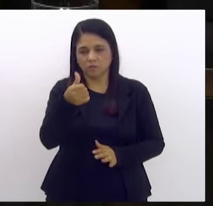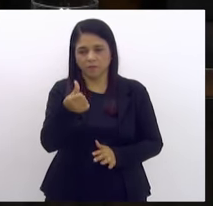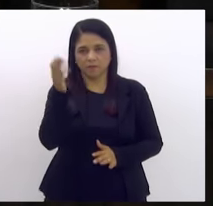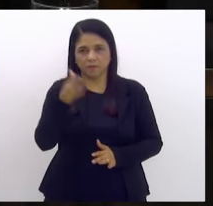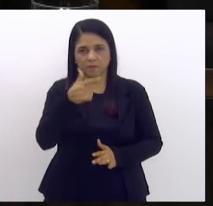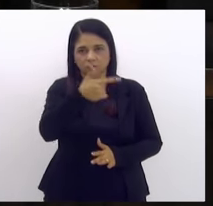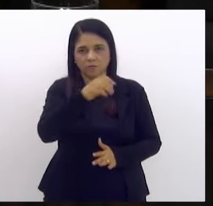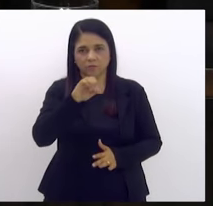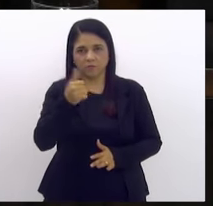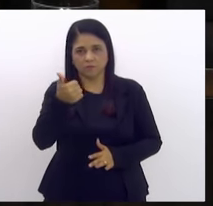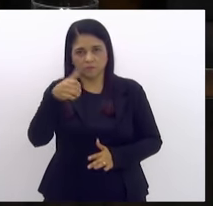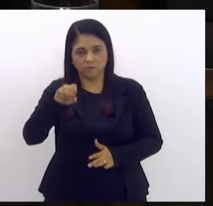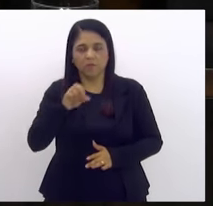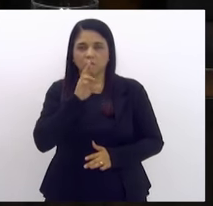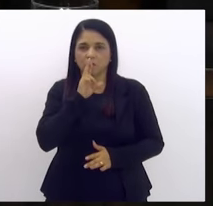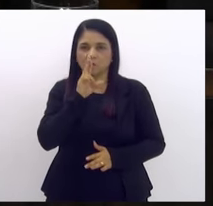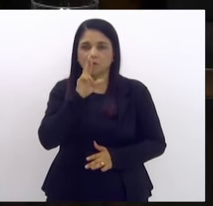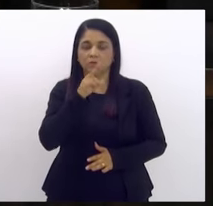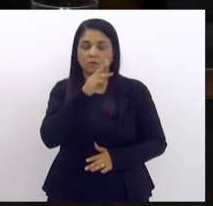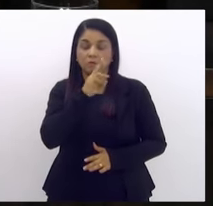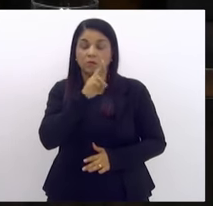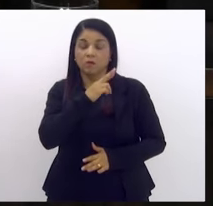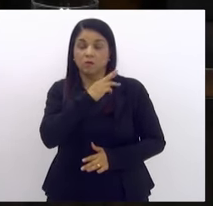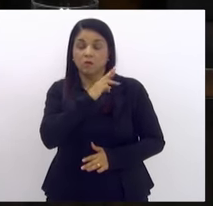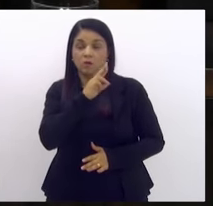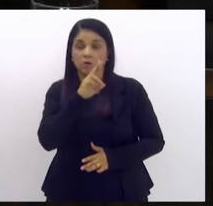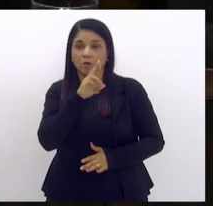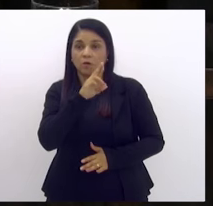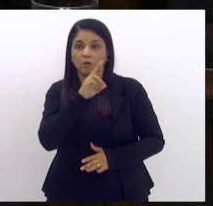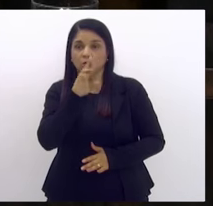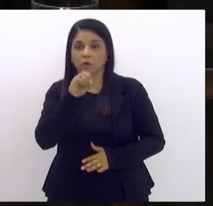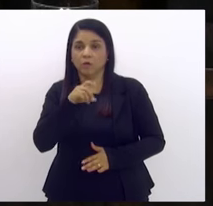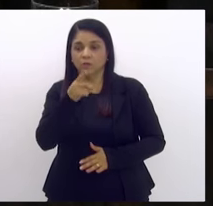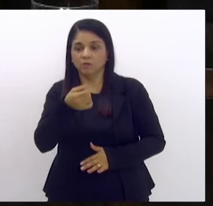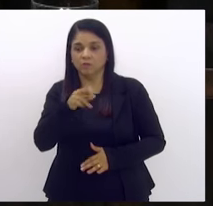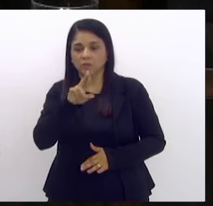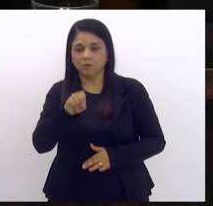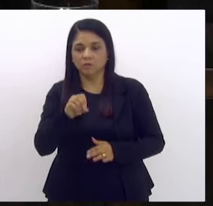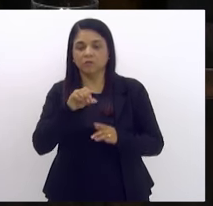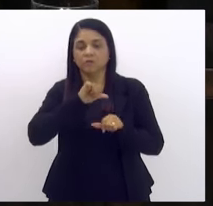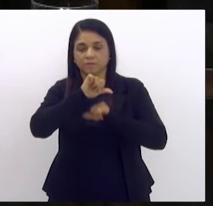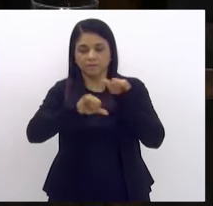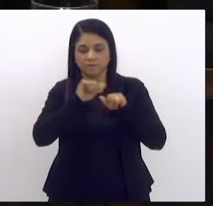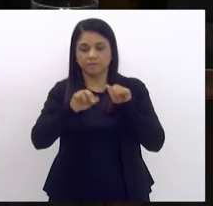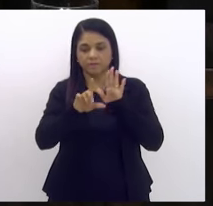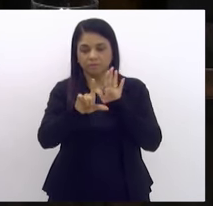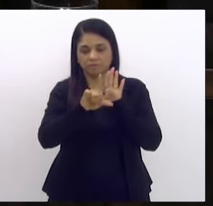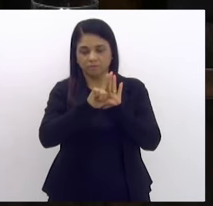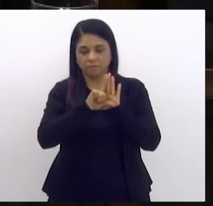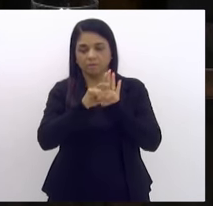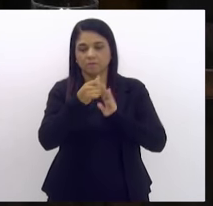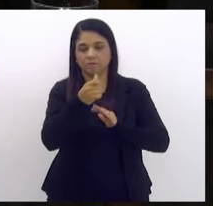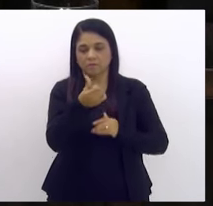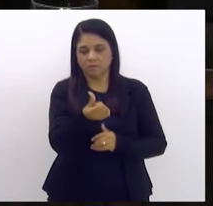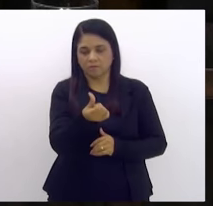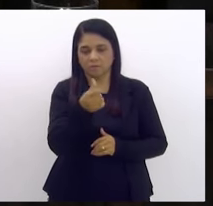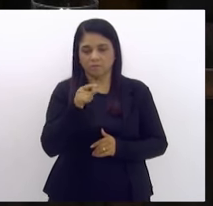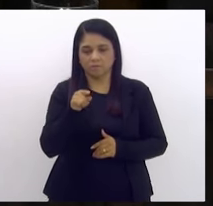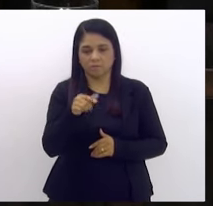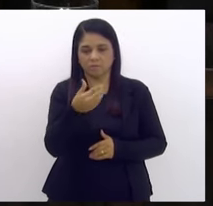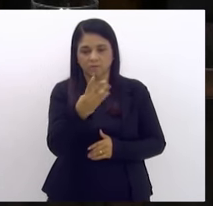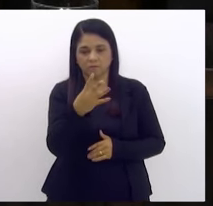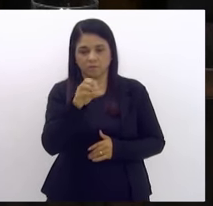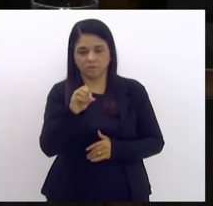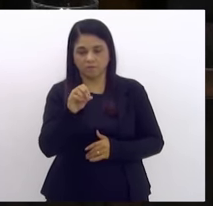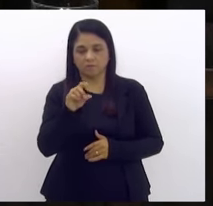1556/19, de autoria do deputado Rodrigo Bacelar, que altera a lei 6.400, de 5 de março de 2013, e determina a